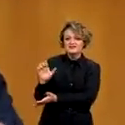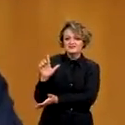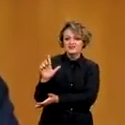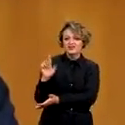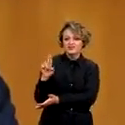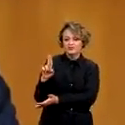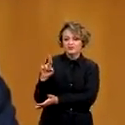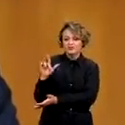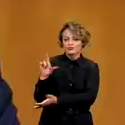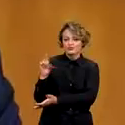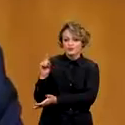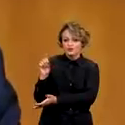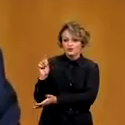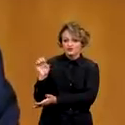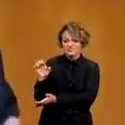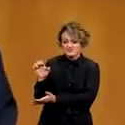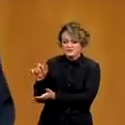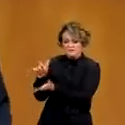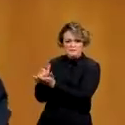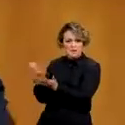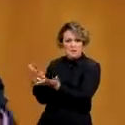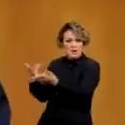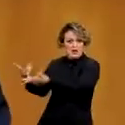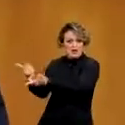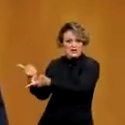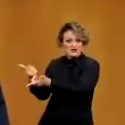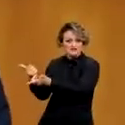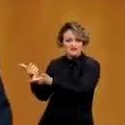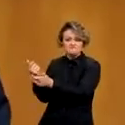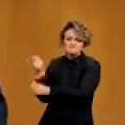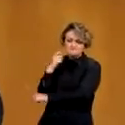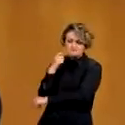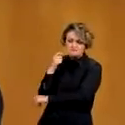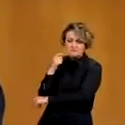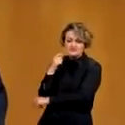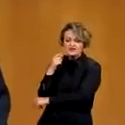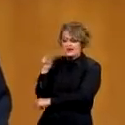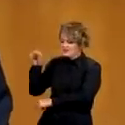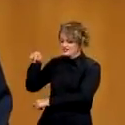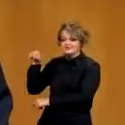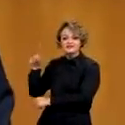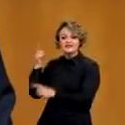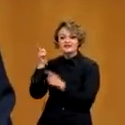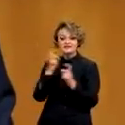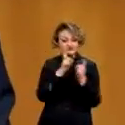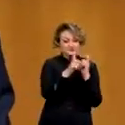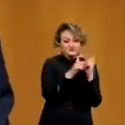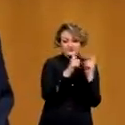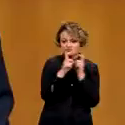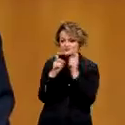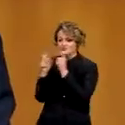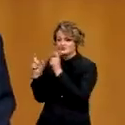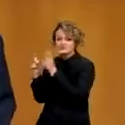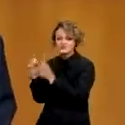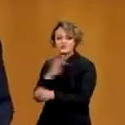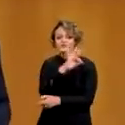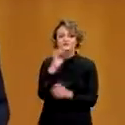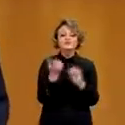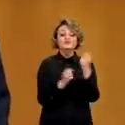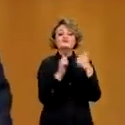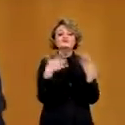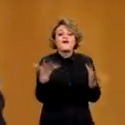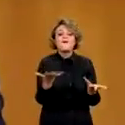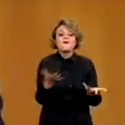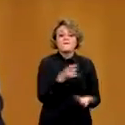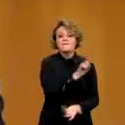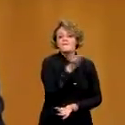papel, sabe, de fina qualidade, não apenas exportando celulose? A gente vai ter que discutir que tipo de indústria que a gente vai querer